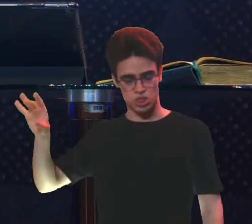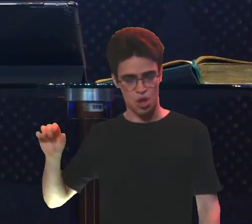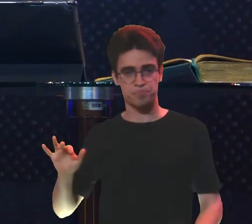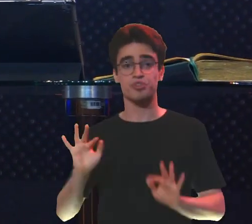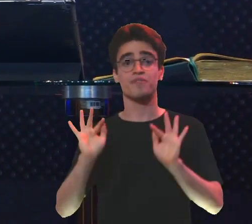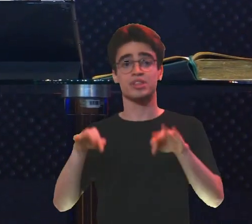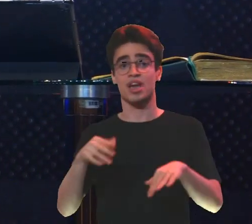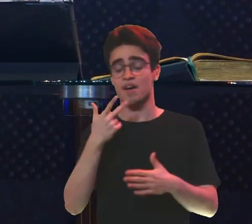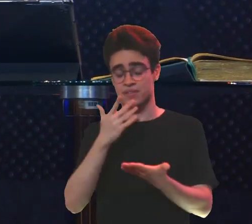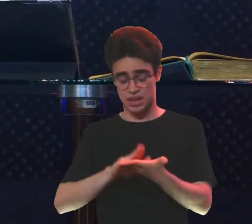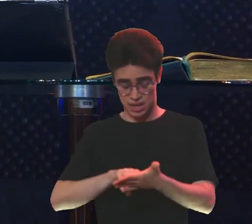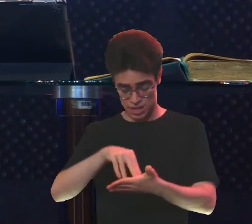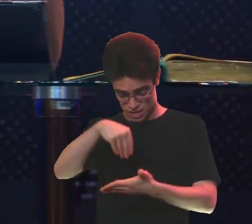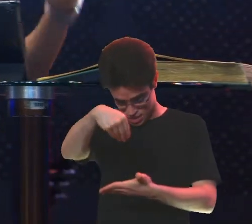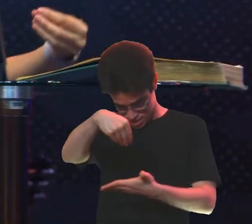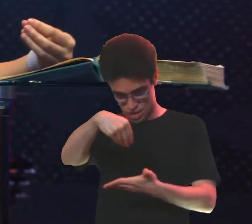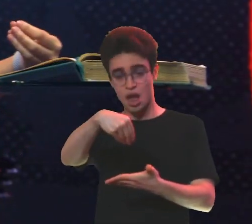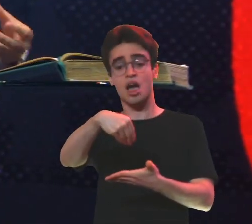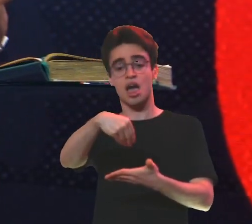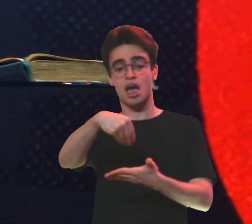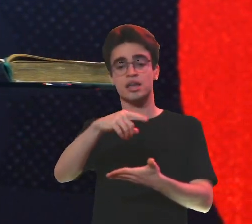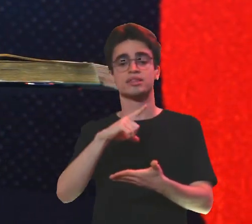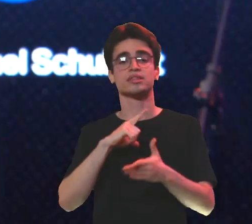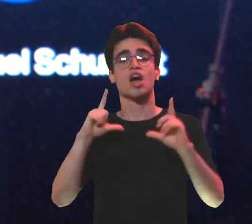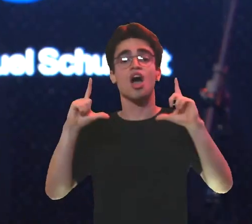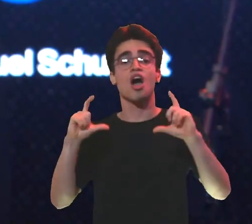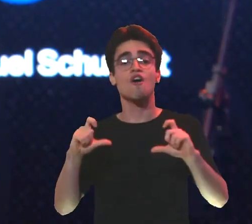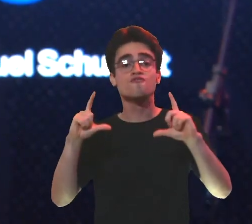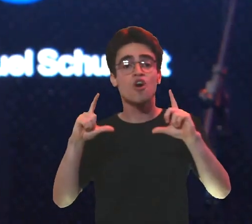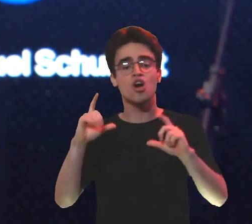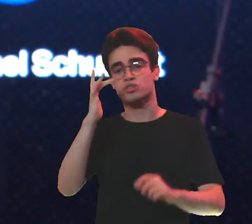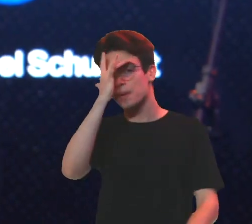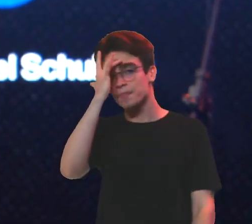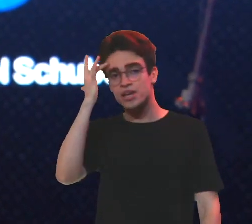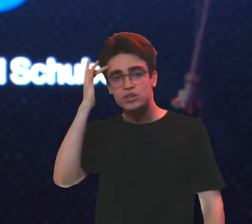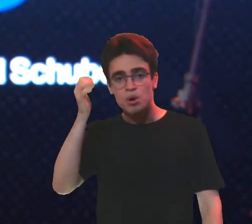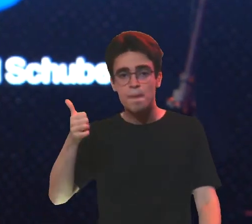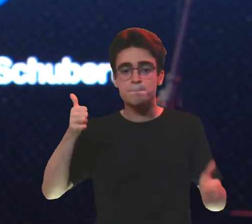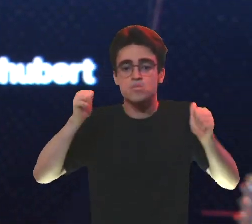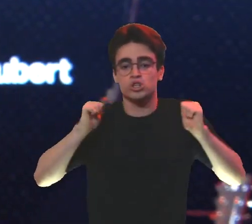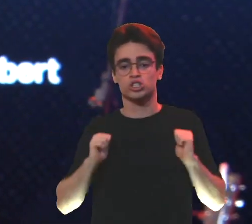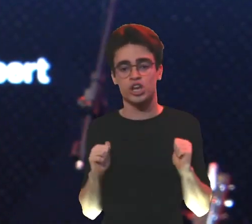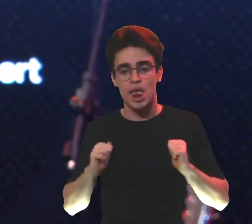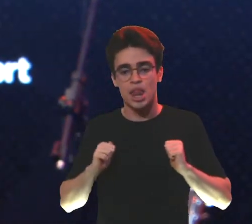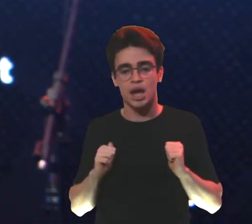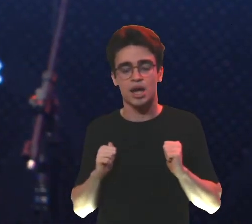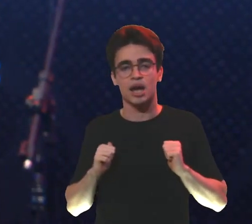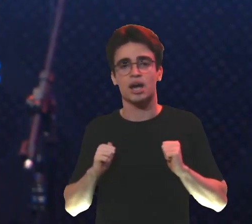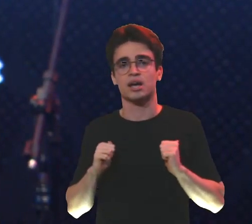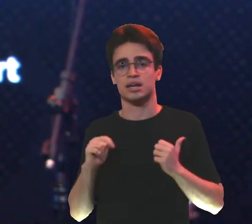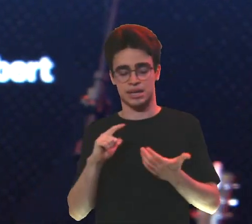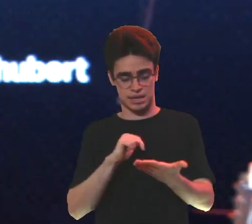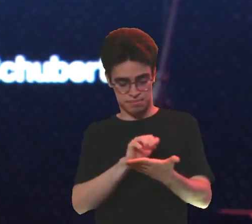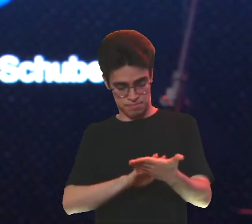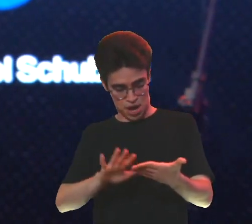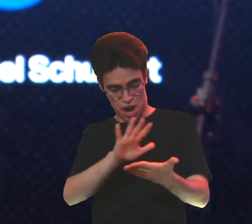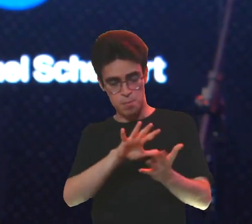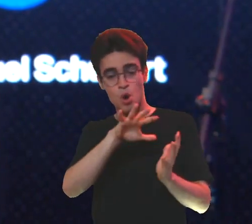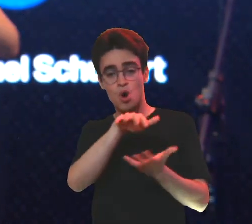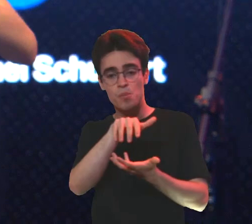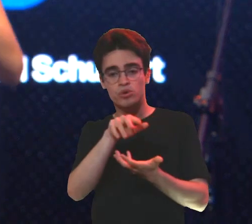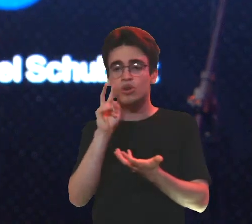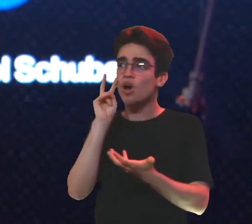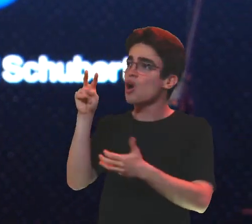gente abrir. Na hora que eu abri, tinha a foto de uma pessoa com uma mochila nas costas, com um mapa do mundo na mão, olhando